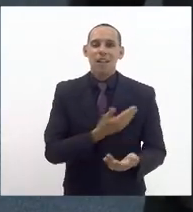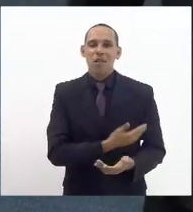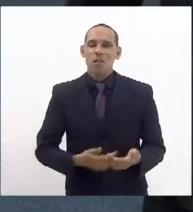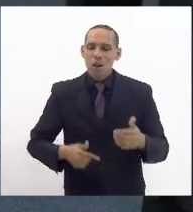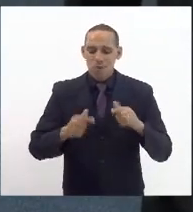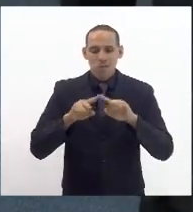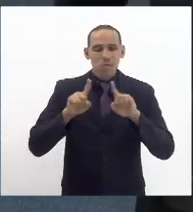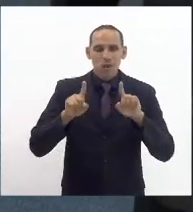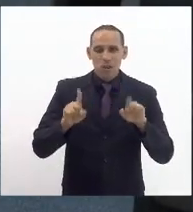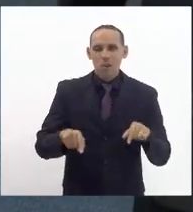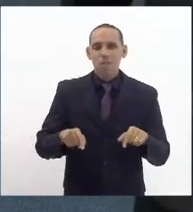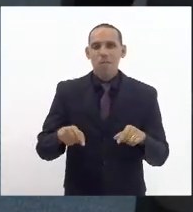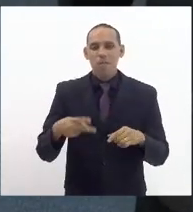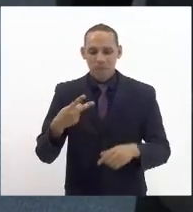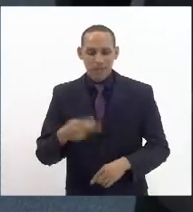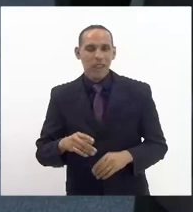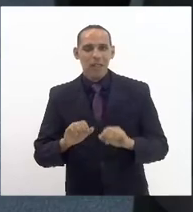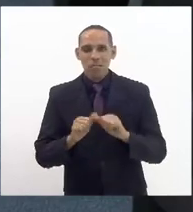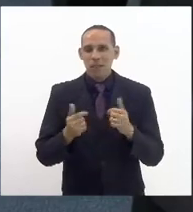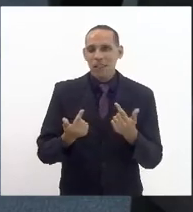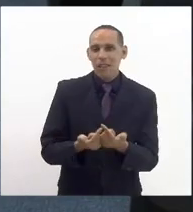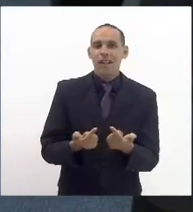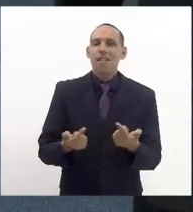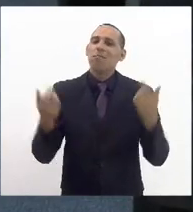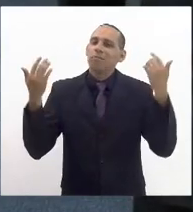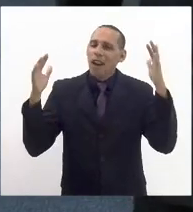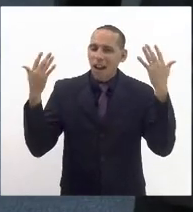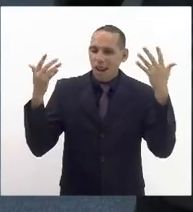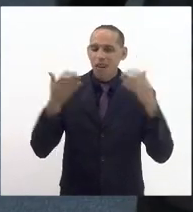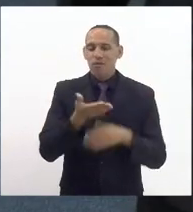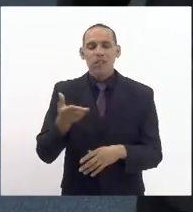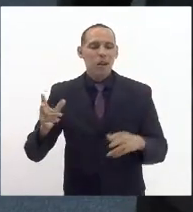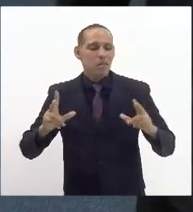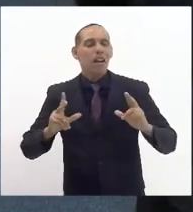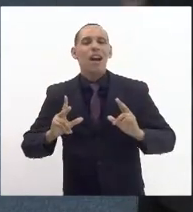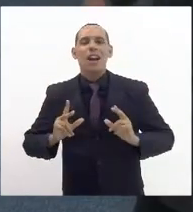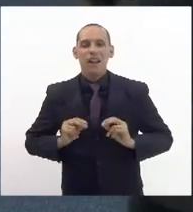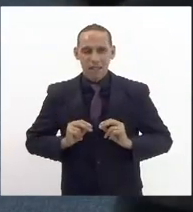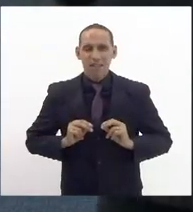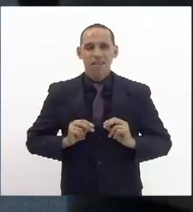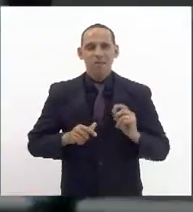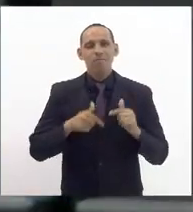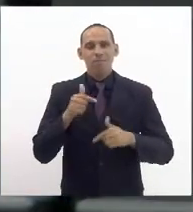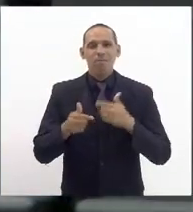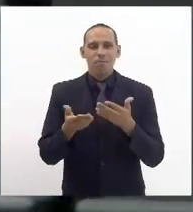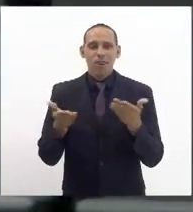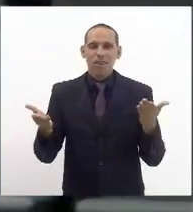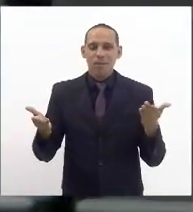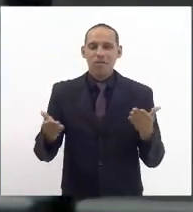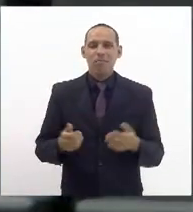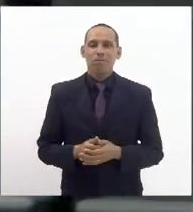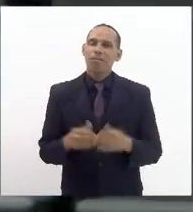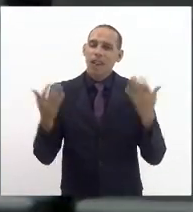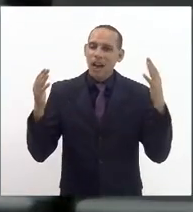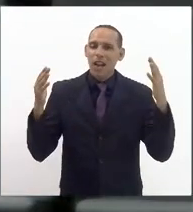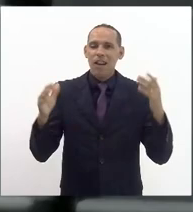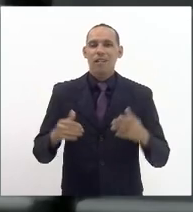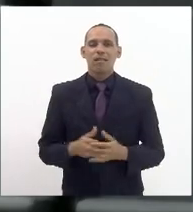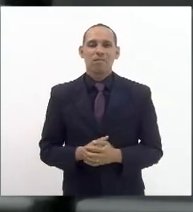e recebo os nossos aplausos, porque é justo e merecido o trabalho de vocês.